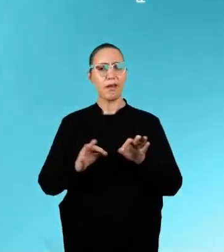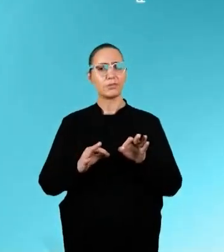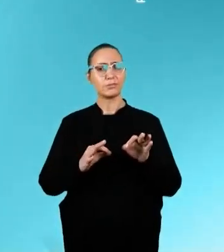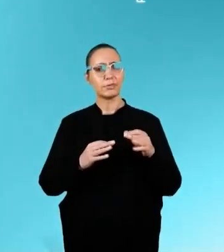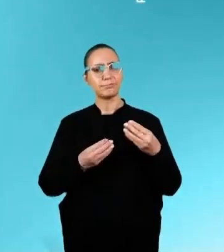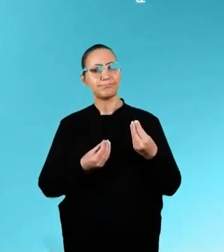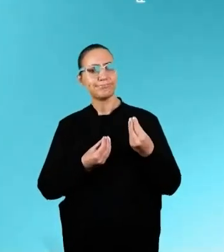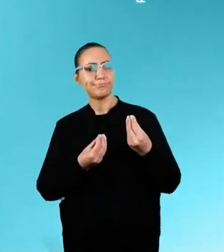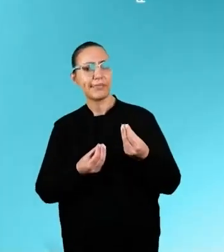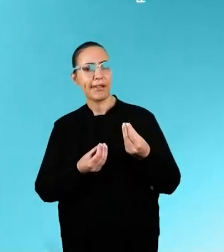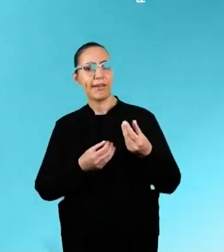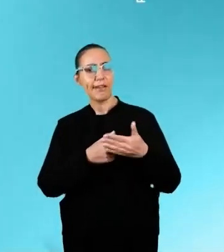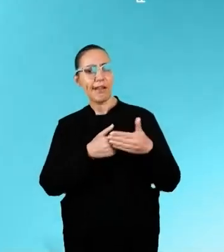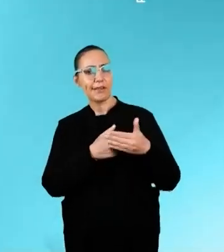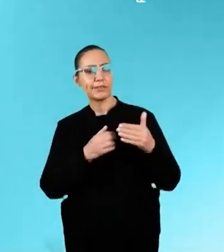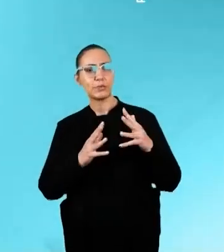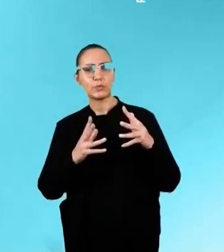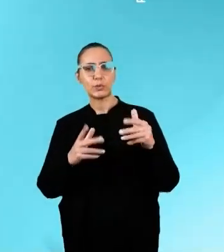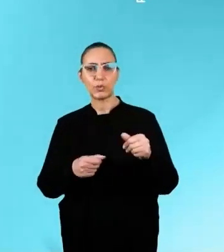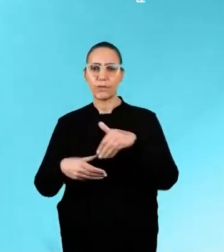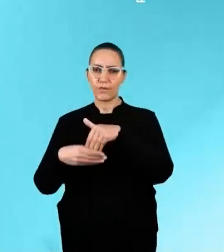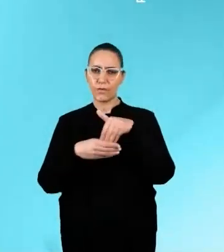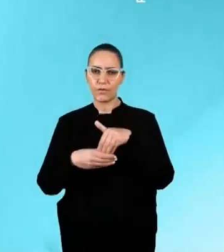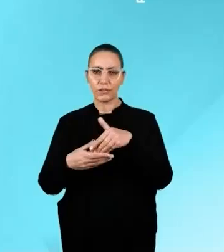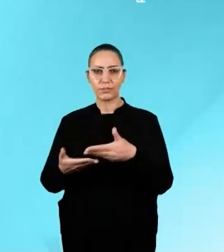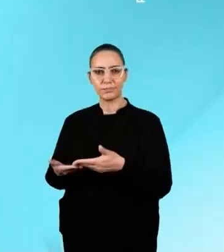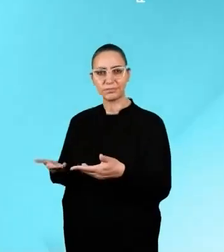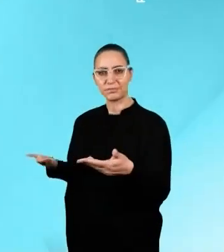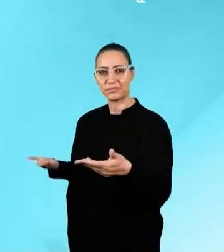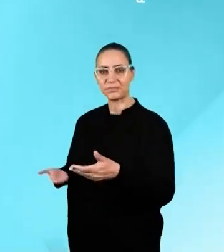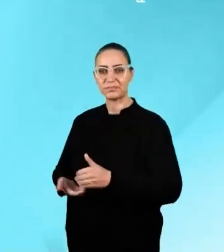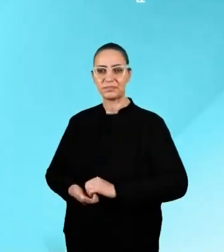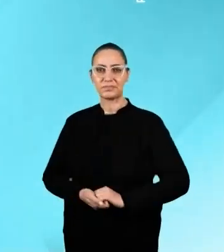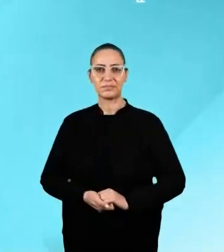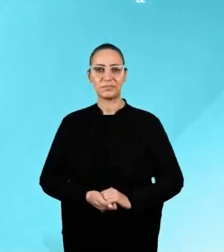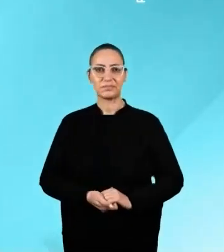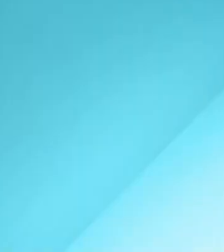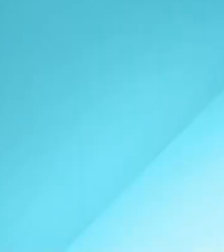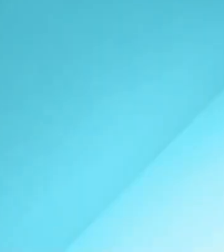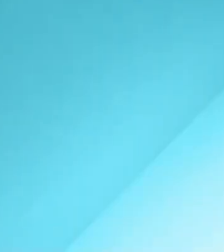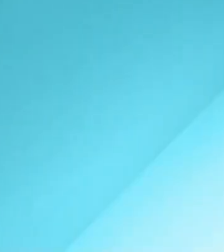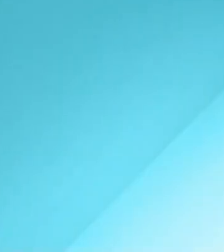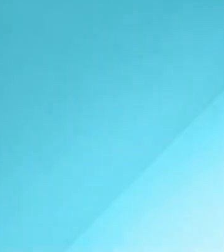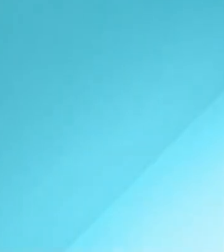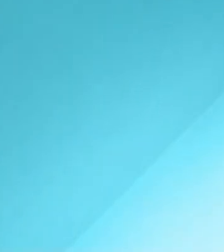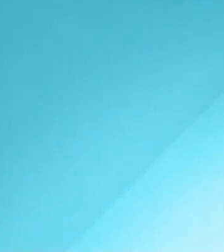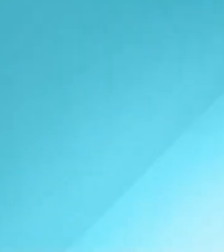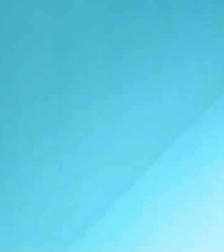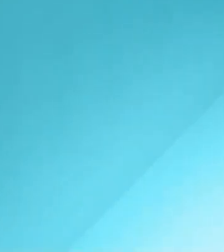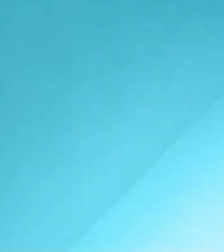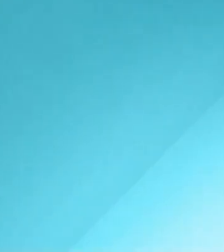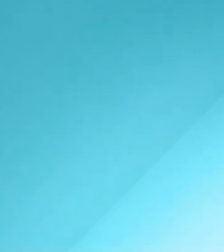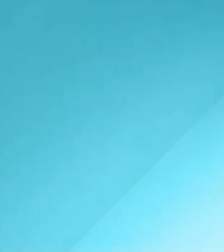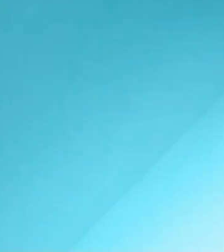carinho de todos os gaúchos. Para deputado federal, vote Douglas Maestro Pifador, 4410.